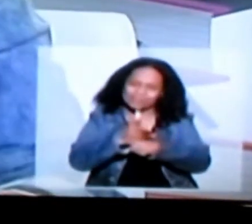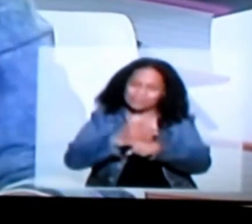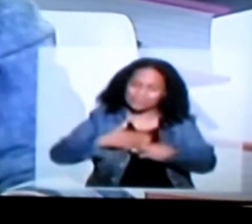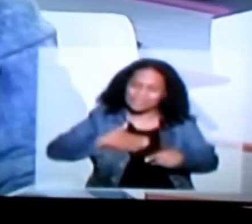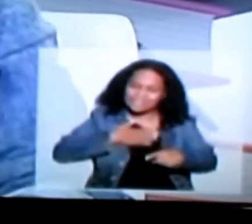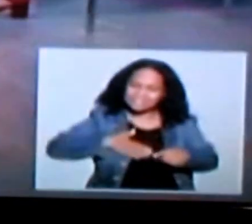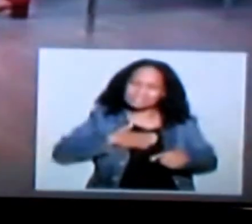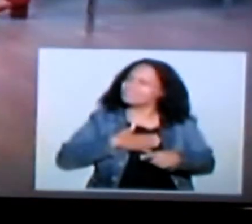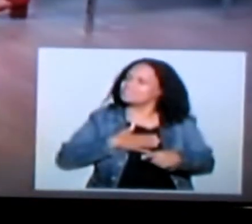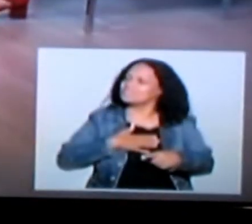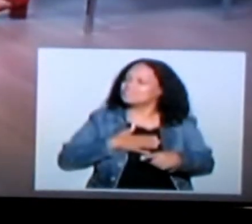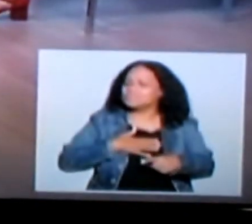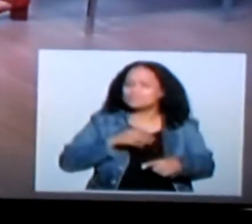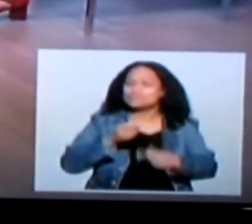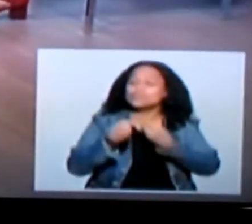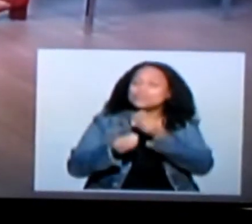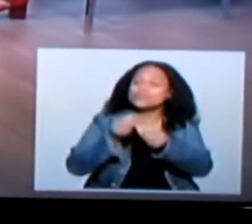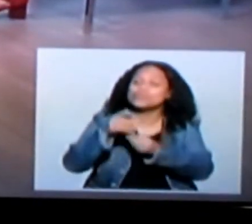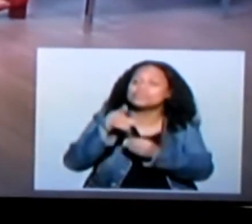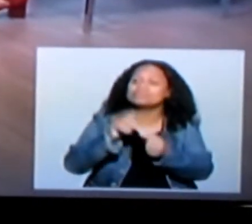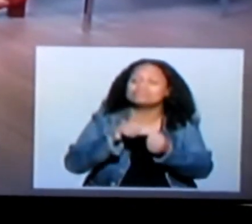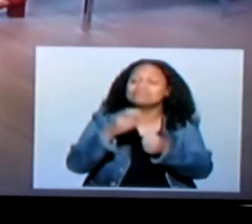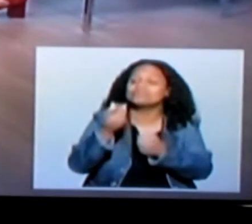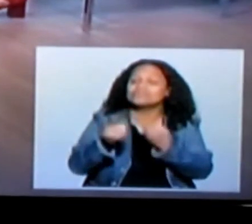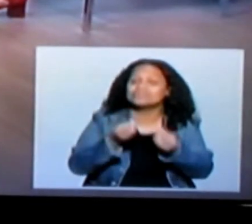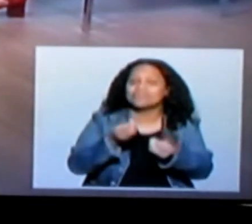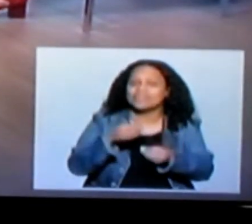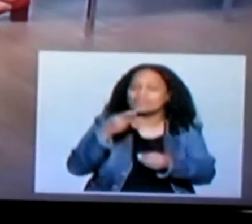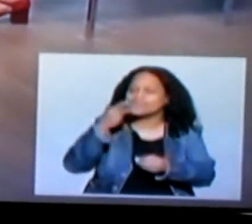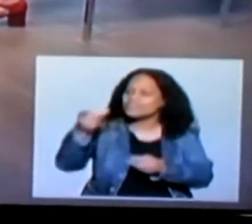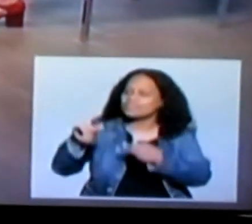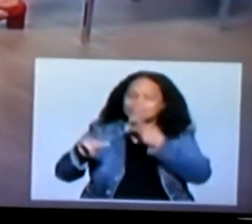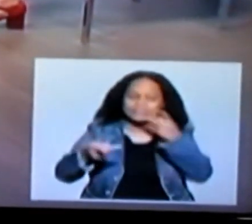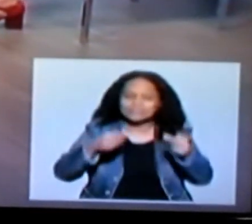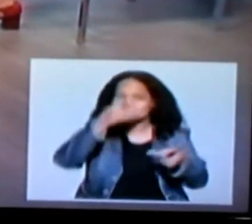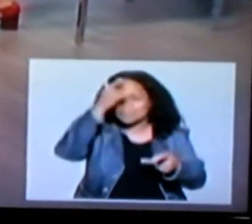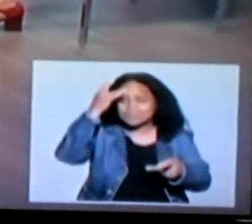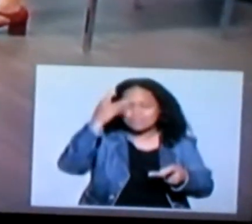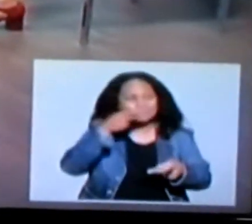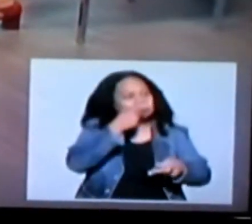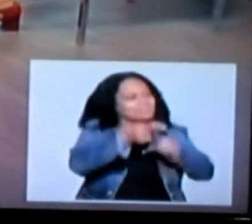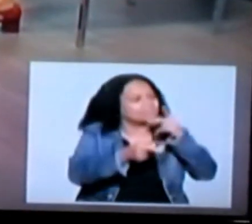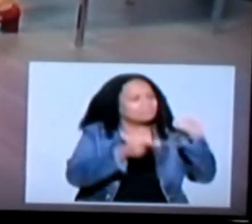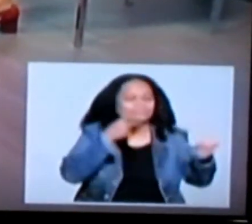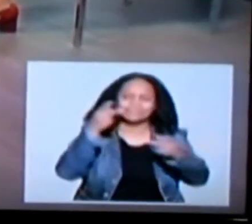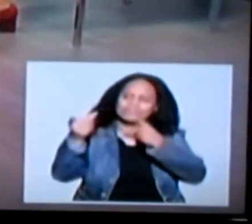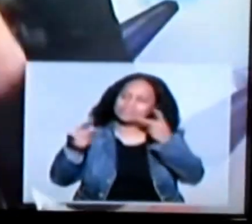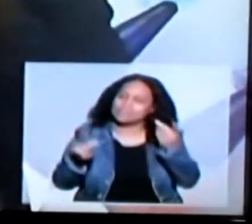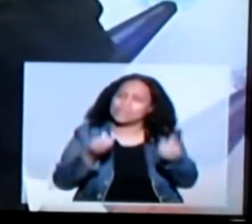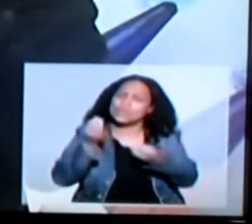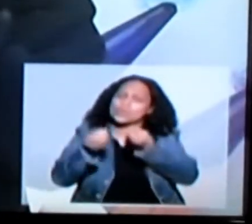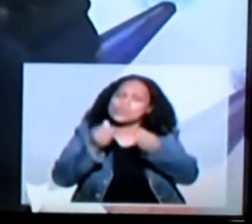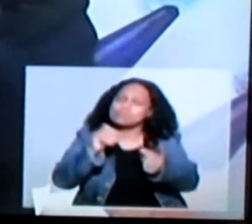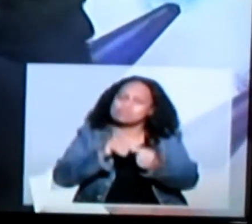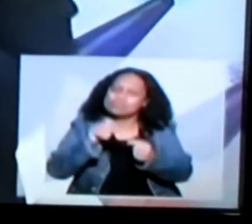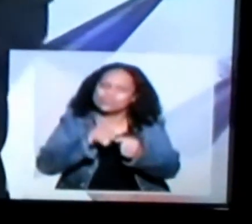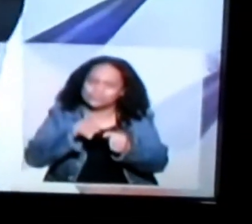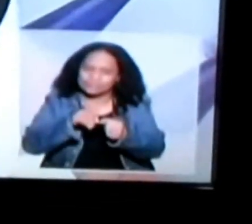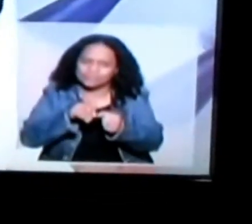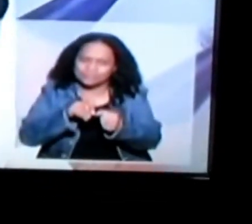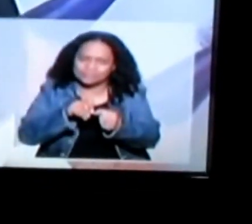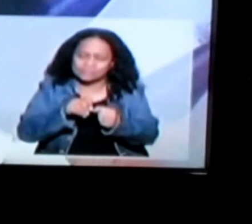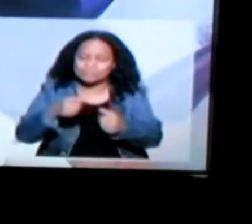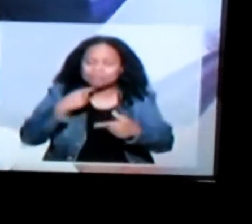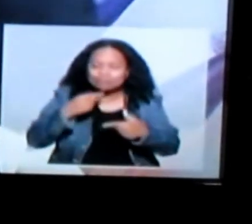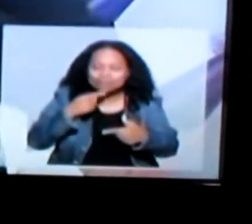realmente gostam de resenha. E foi meio que no boca a boca, você acha que rolou isso? Ah, pô, eu tenho um canal assim, assim, assado. Porque quando fazia, porque assim,